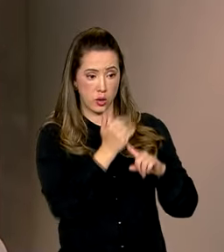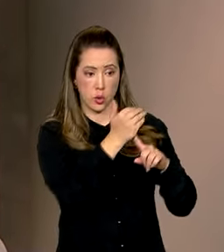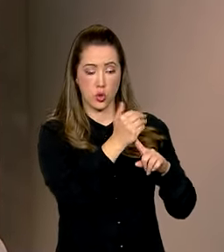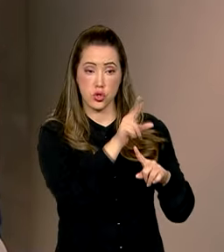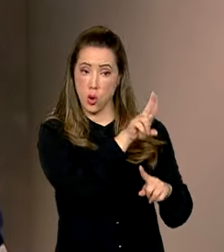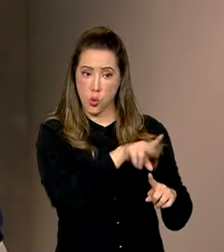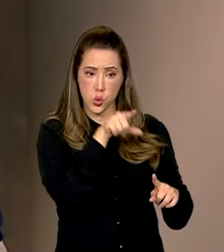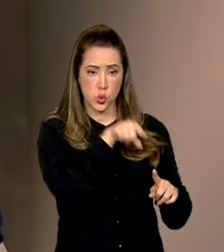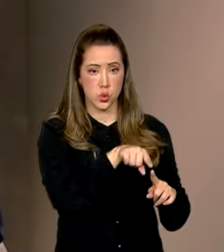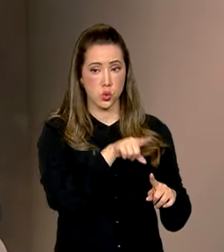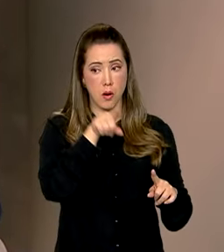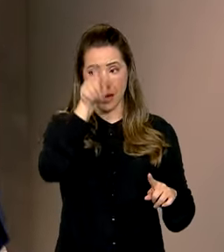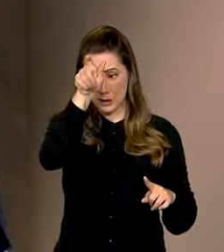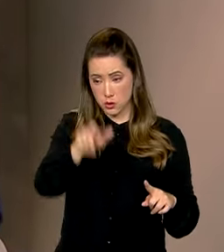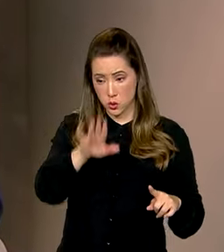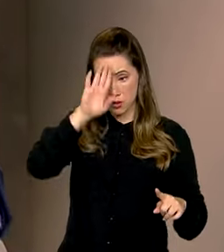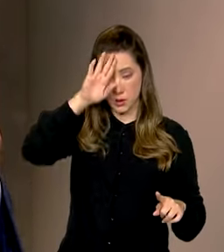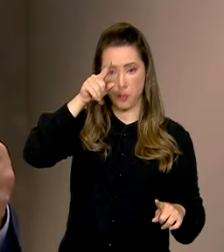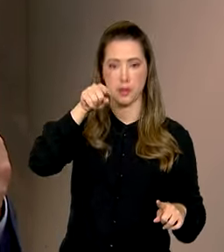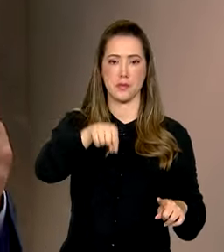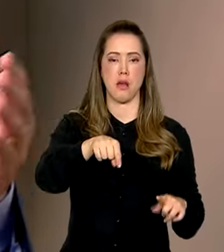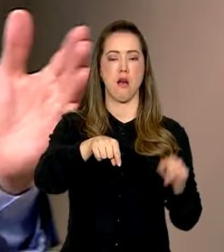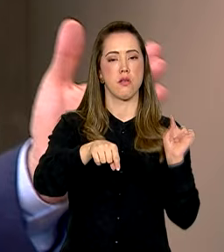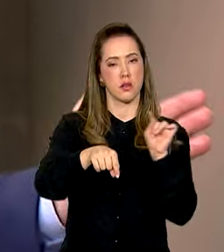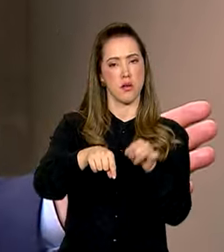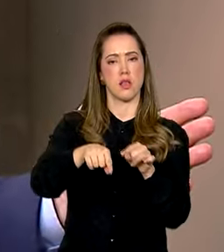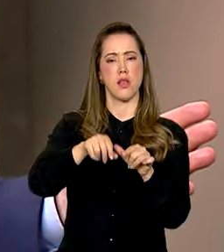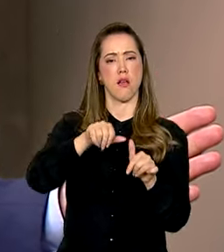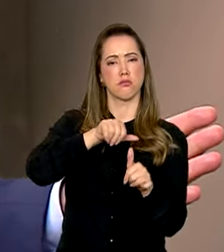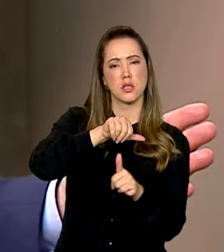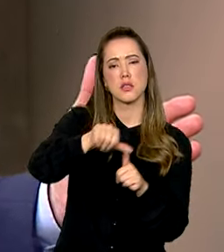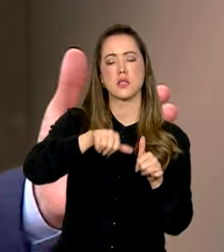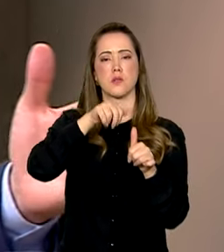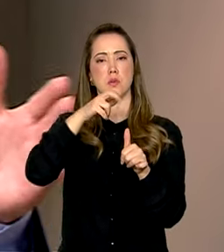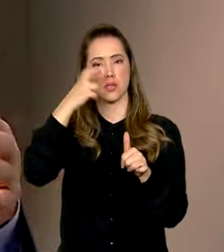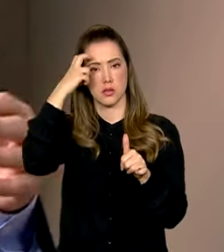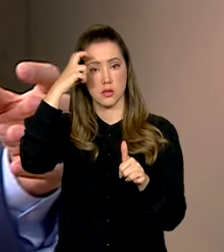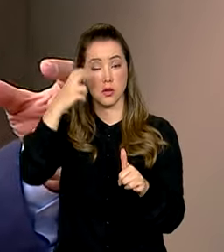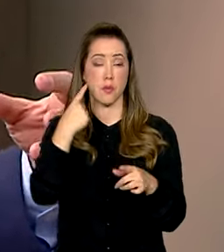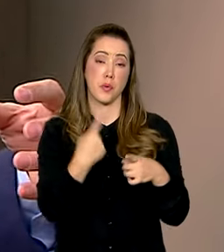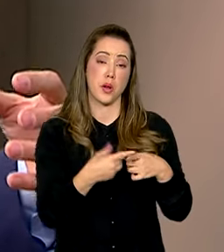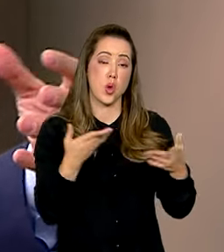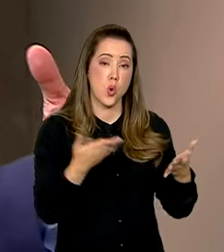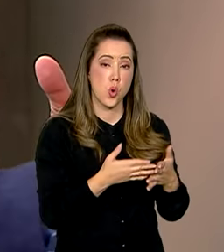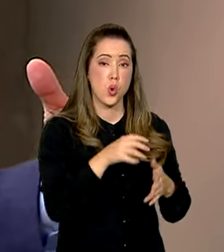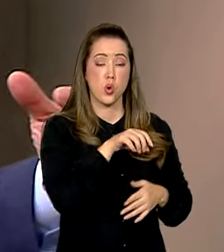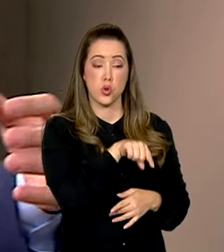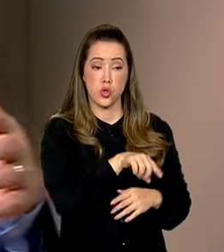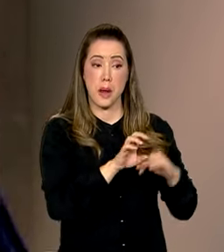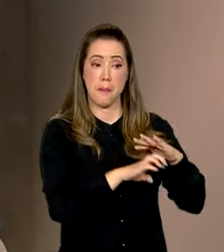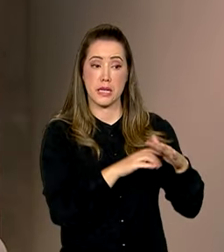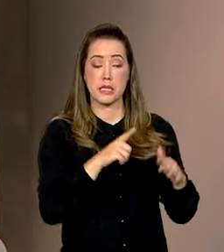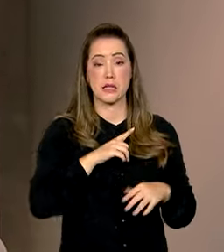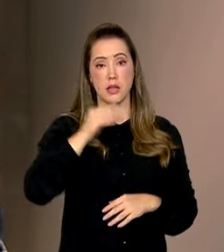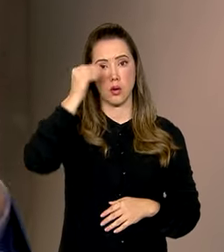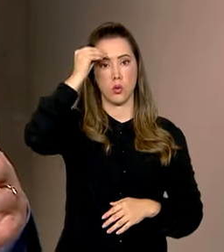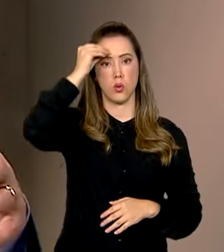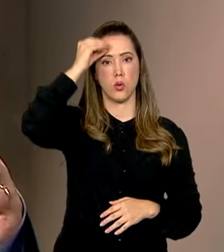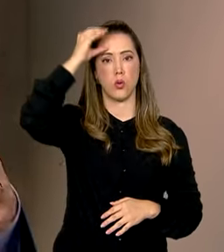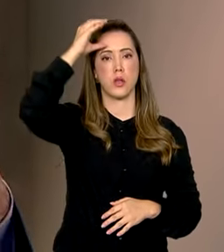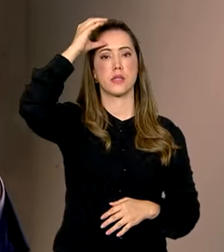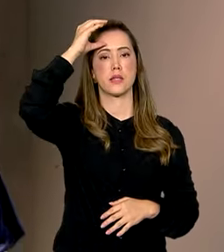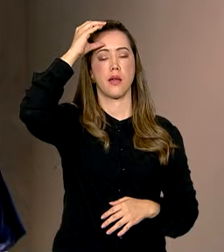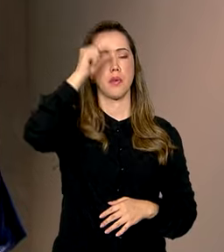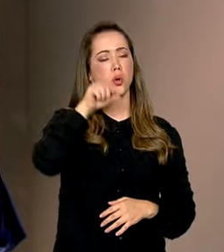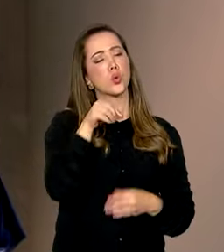a inteligência é a grande transformação. O CEPRO detém o conhecimento da coisa pública de forma